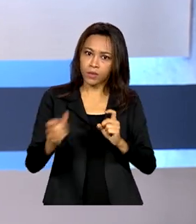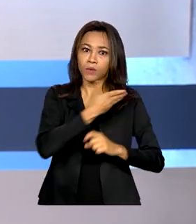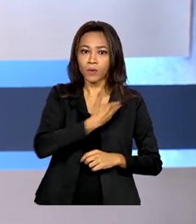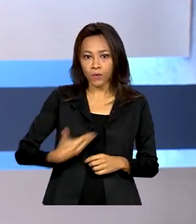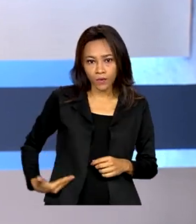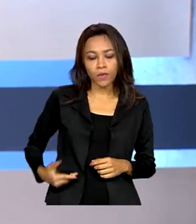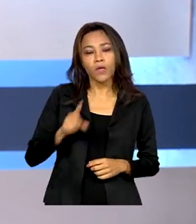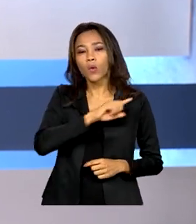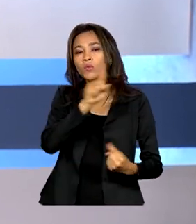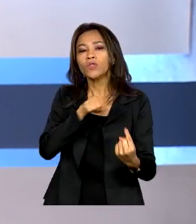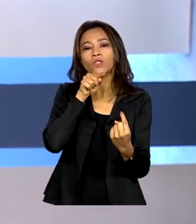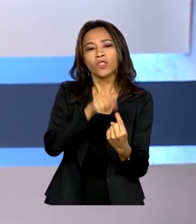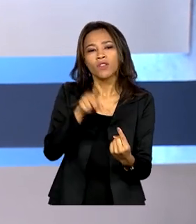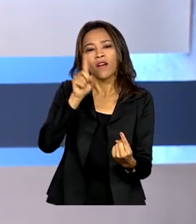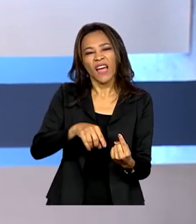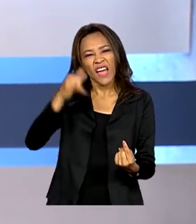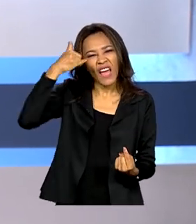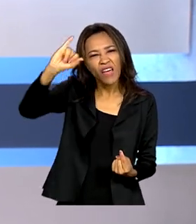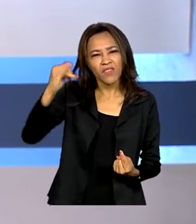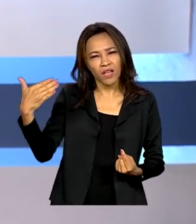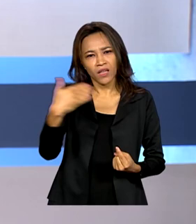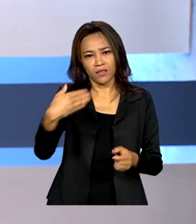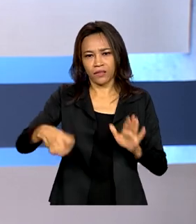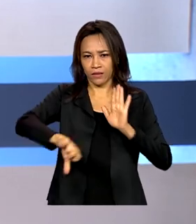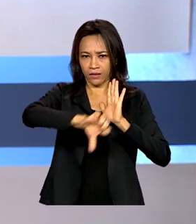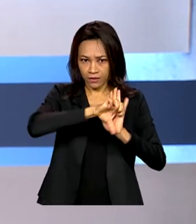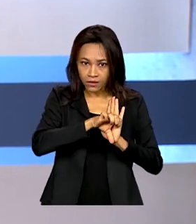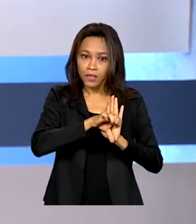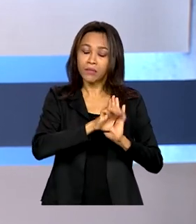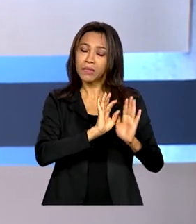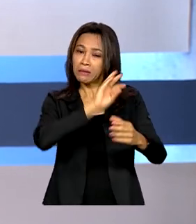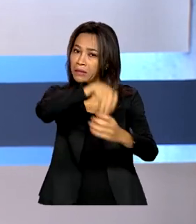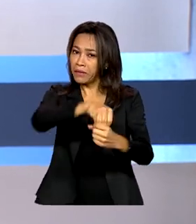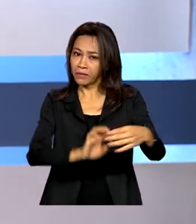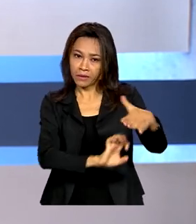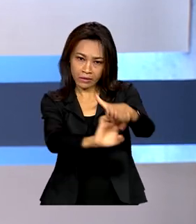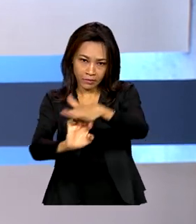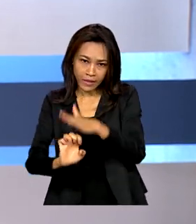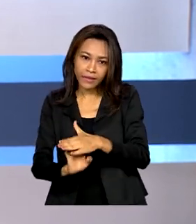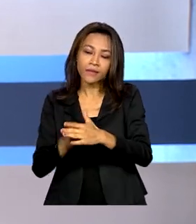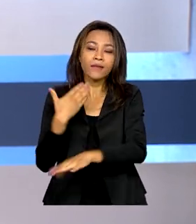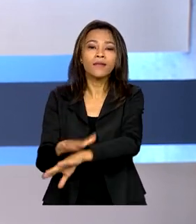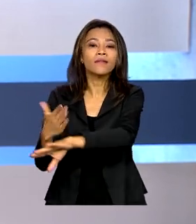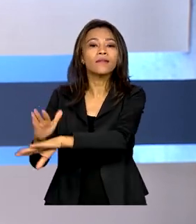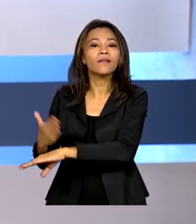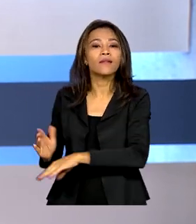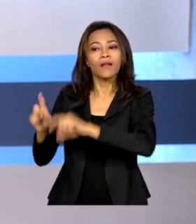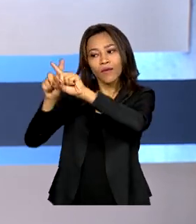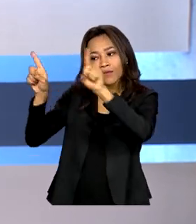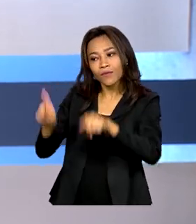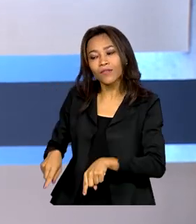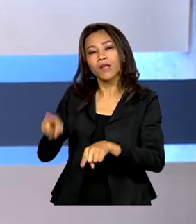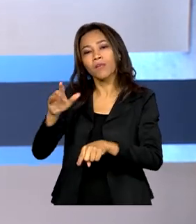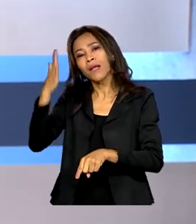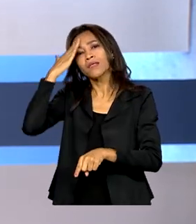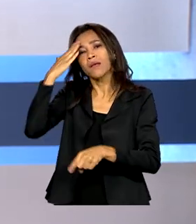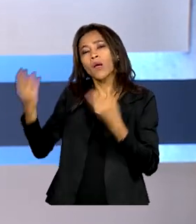e combater a prática de crimes desse tipo em empresas e capacitar agentes públicos para enfrentar o problema.